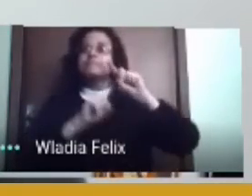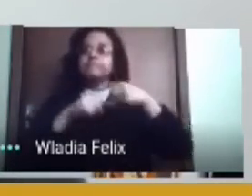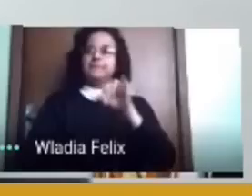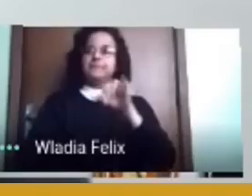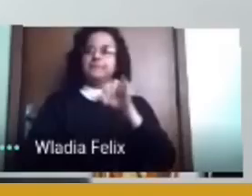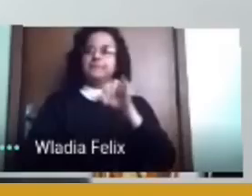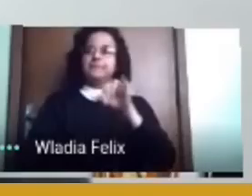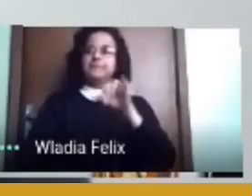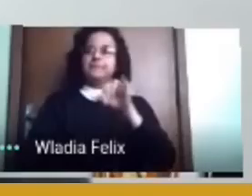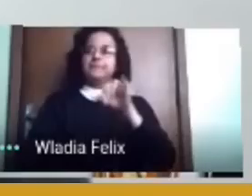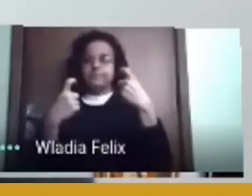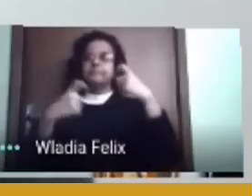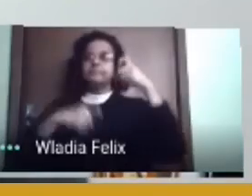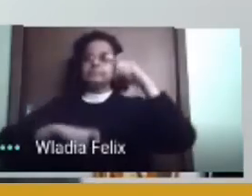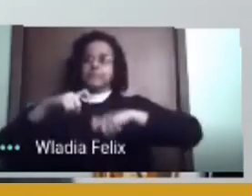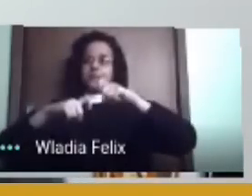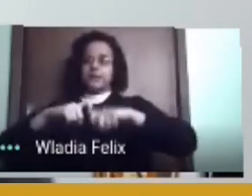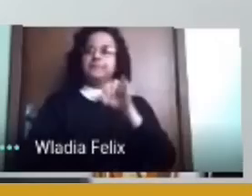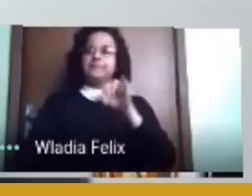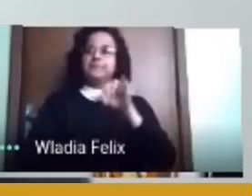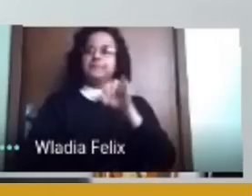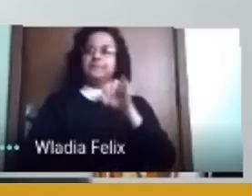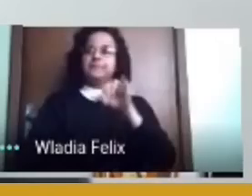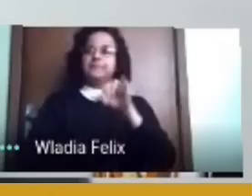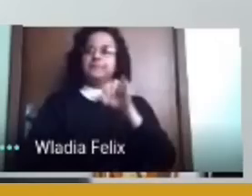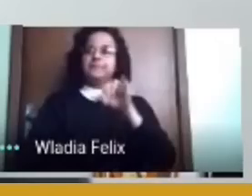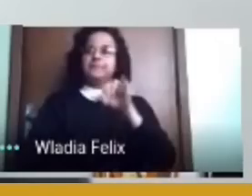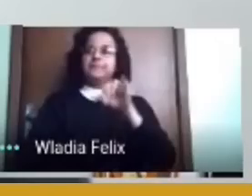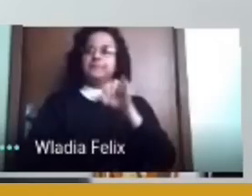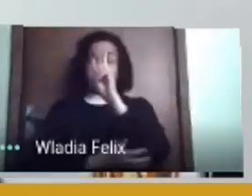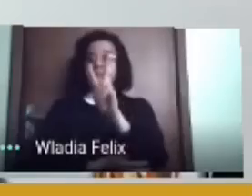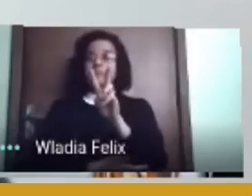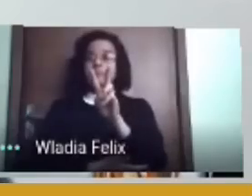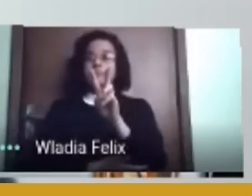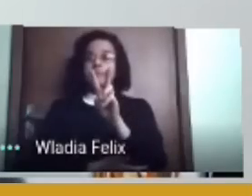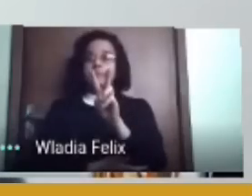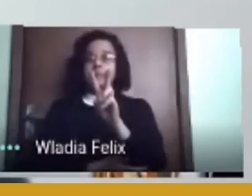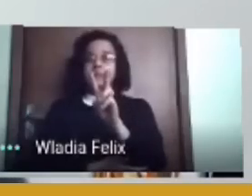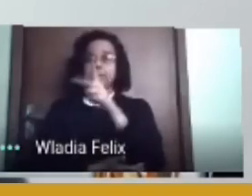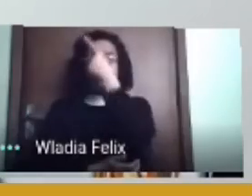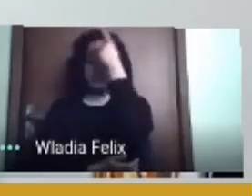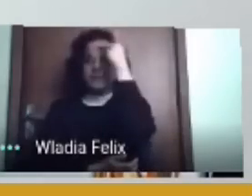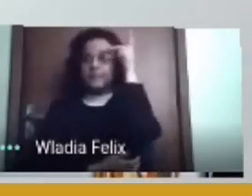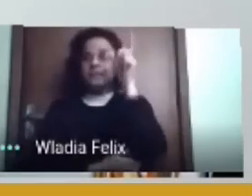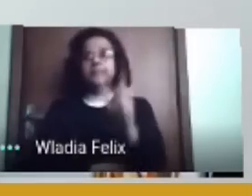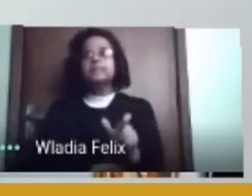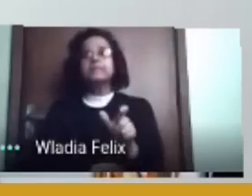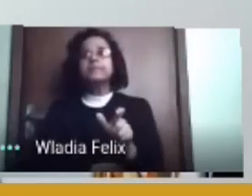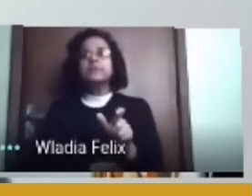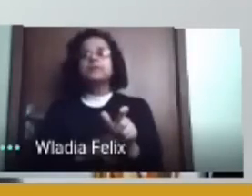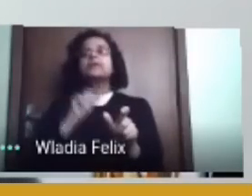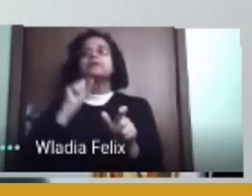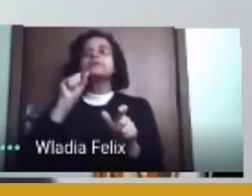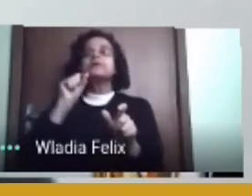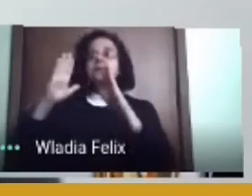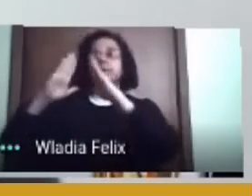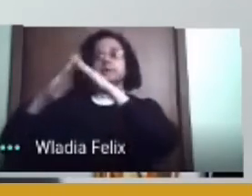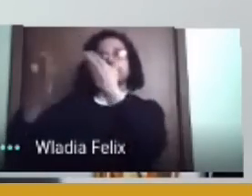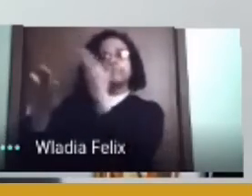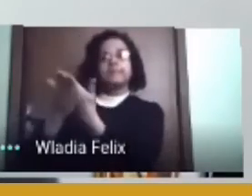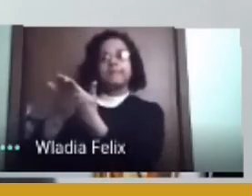temos acompanhado pessoas disseminando ideias de que em algumas escolas públicas estavam